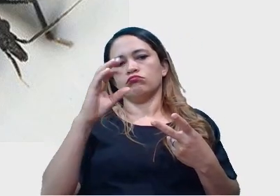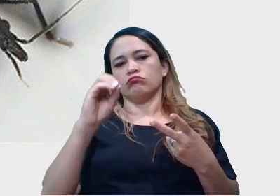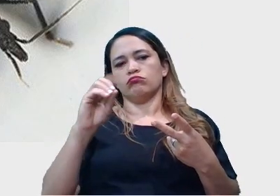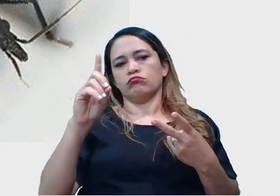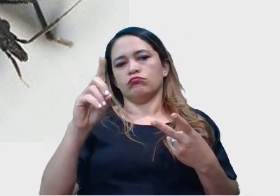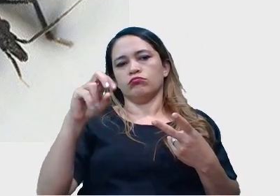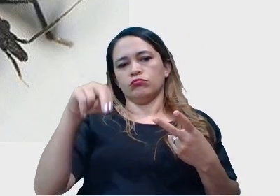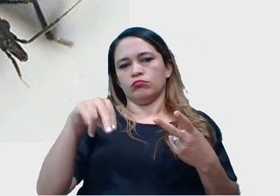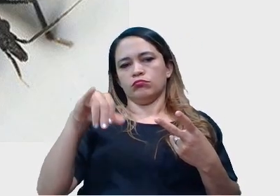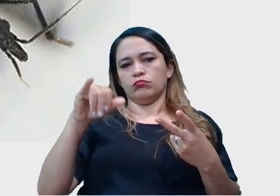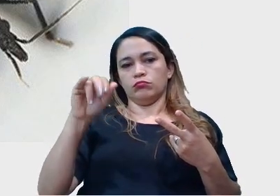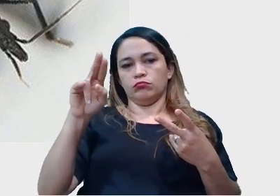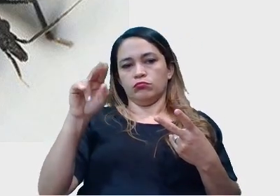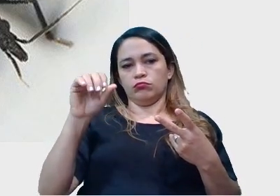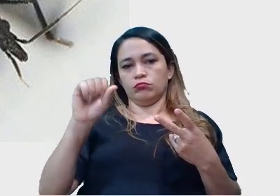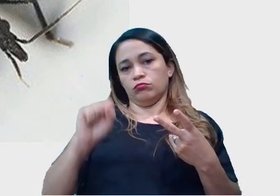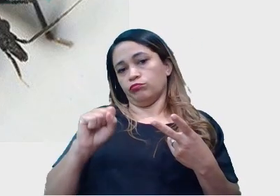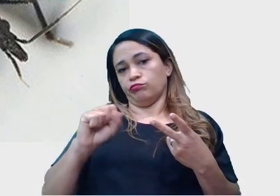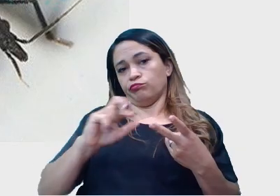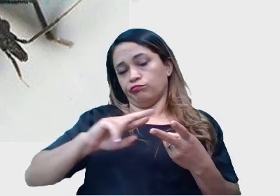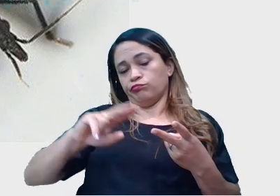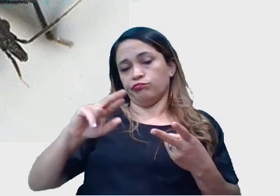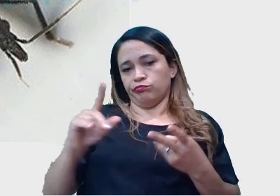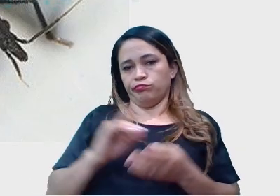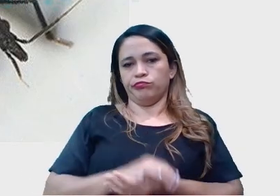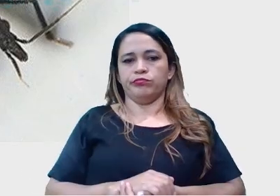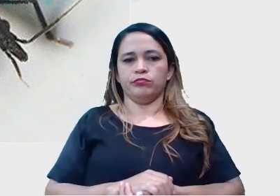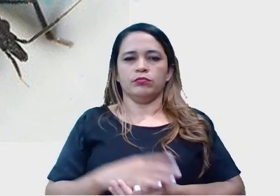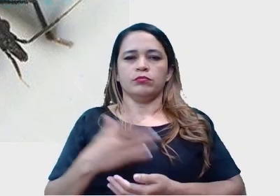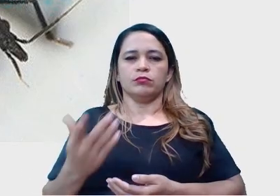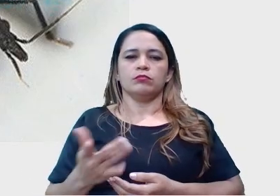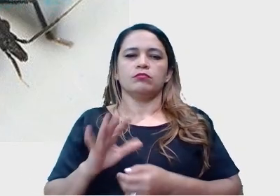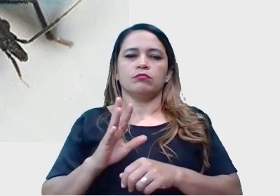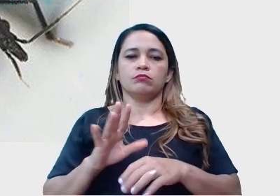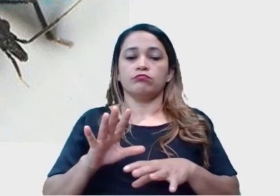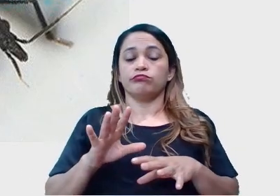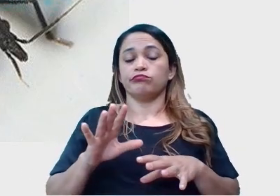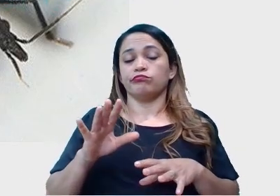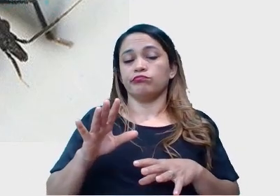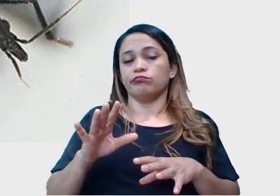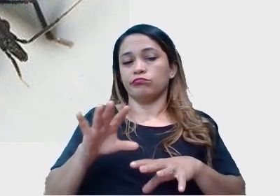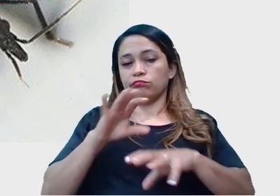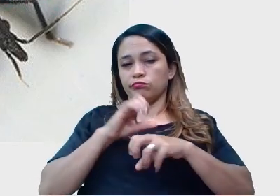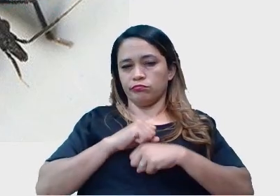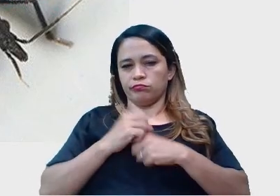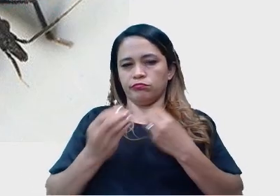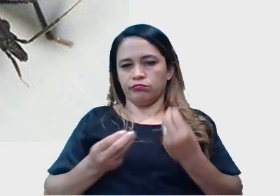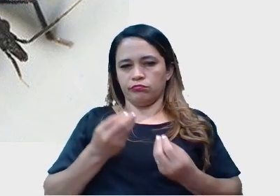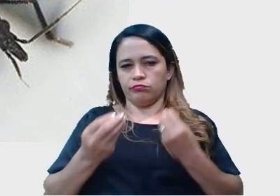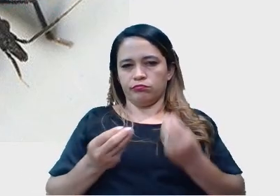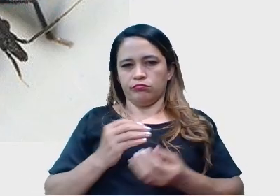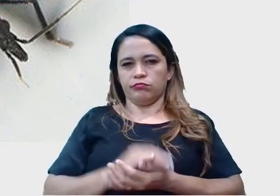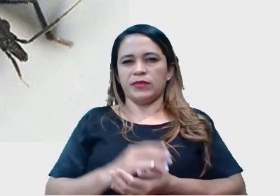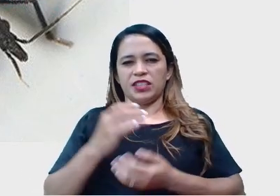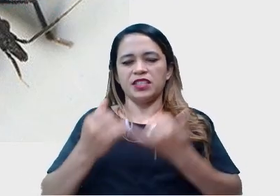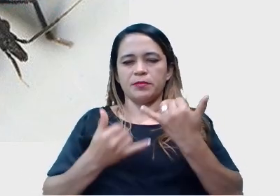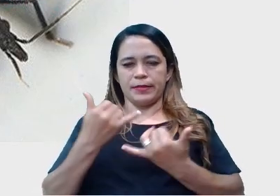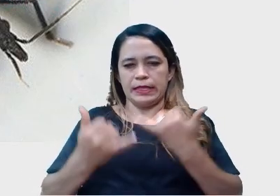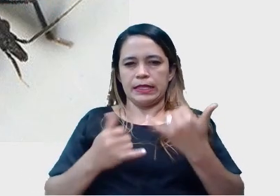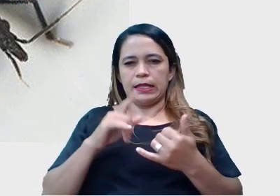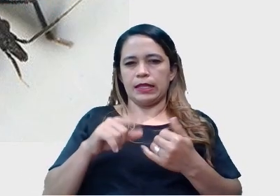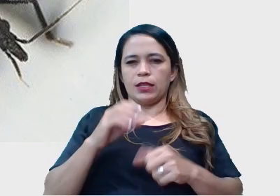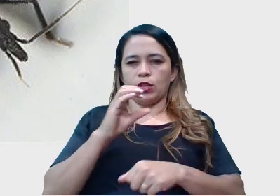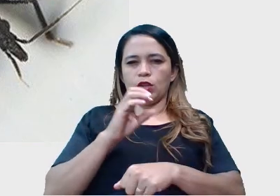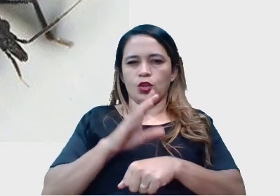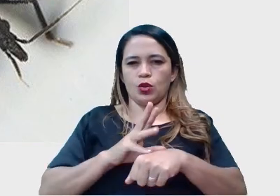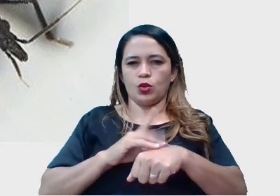mesmo protozoário, Trypanosoma cruzi. Como é que é o sintoma dessa doença? A gente brinca e fala que a doença de Chagas é a